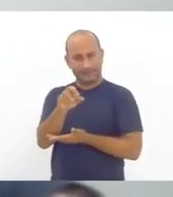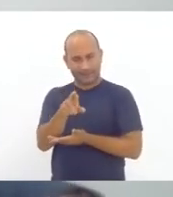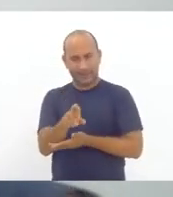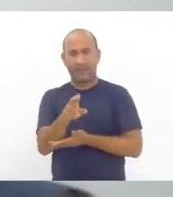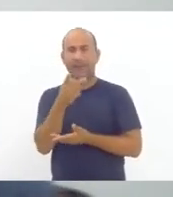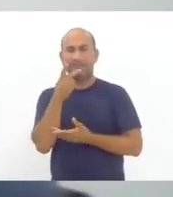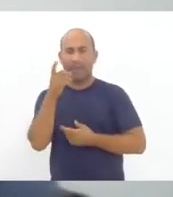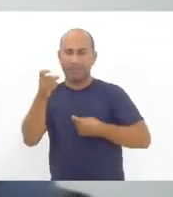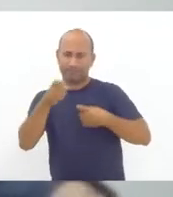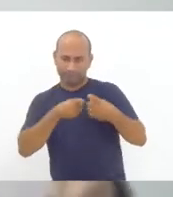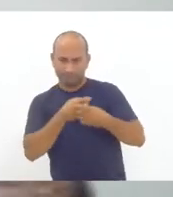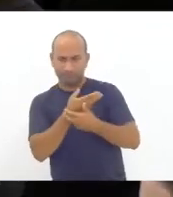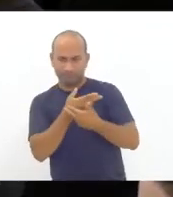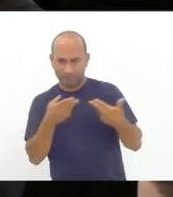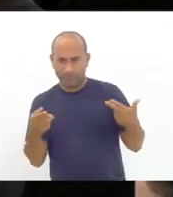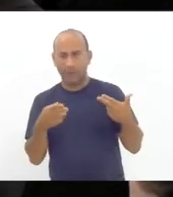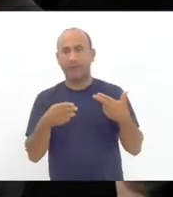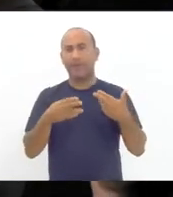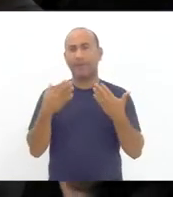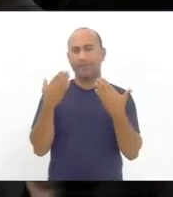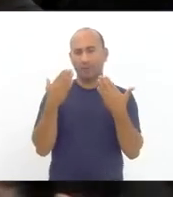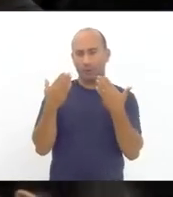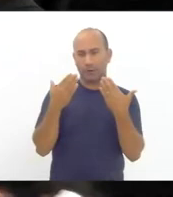universitária de Psicologia